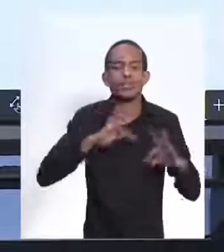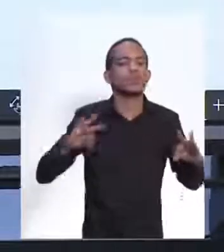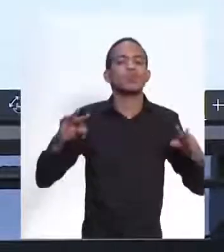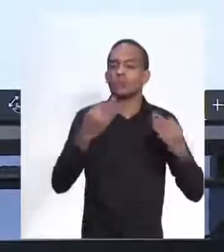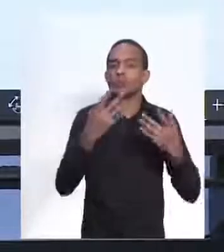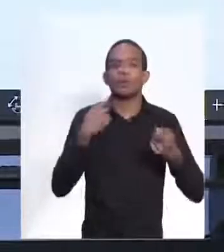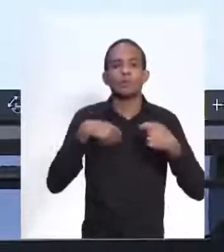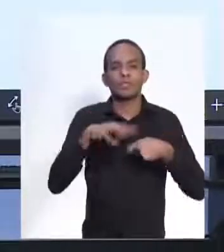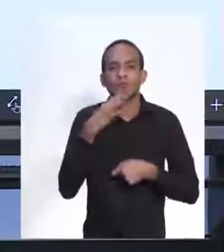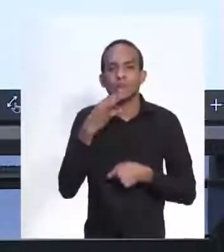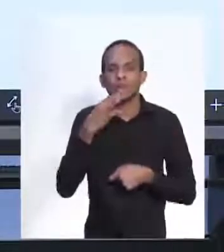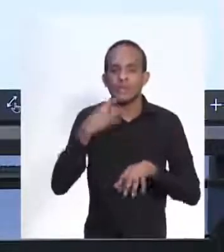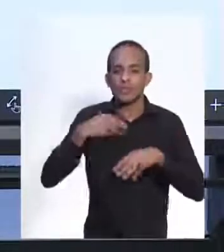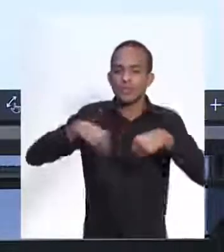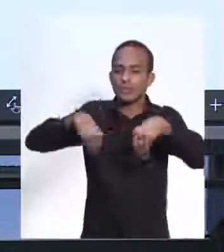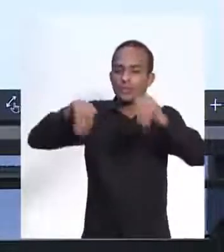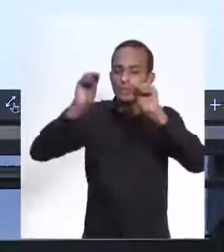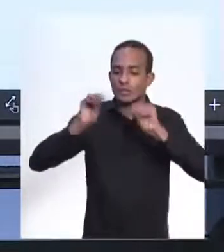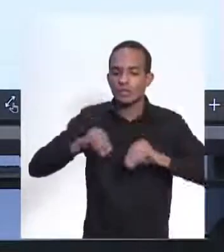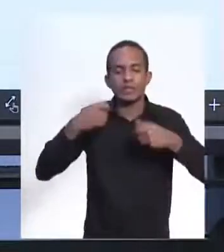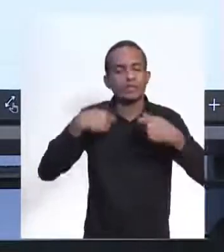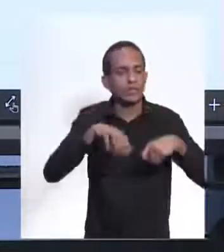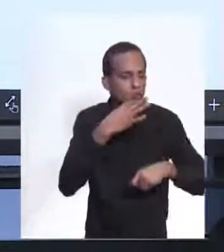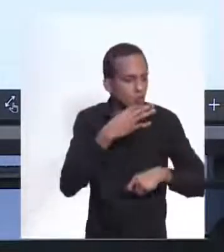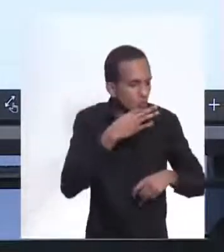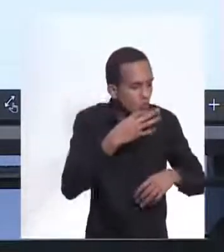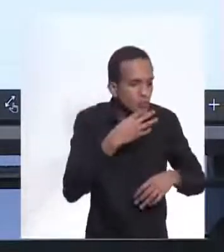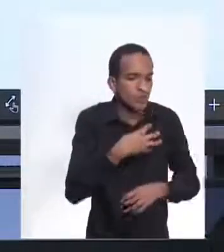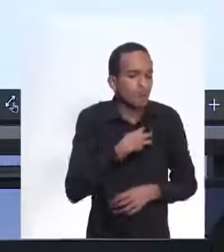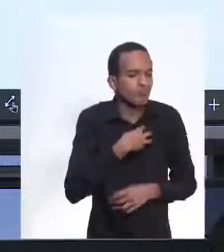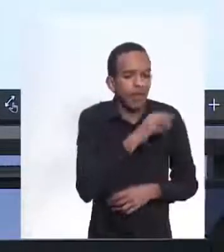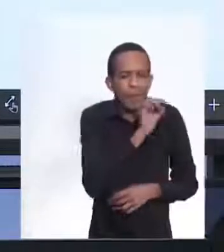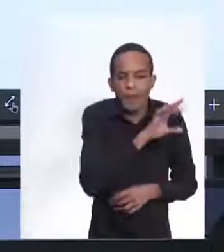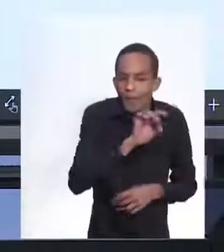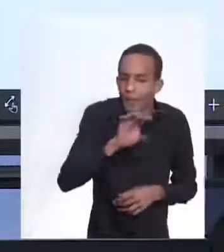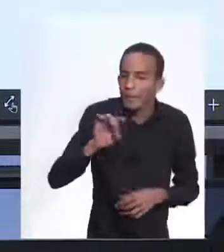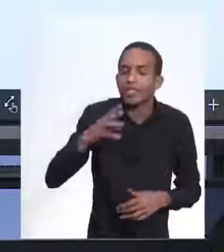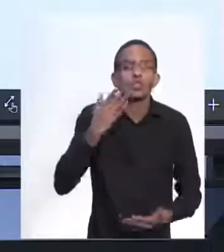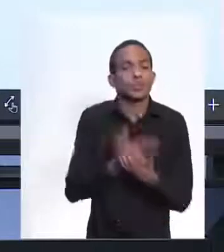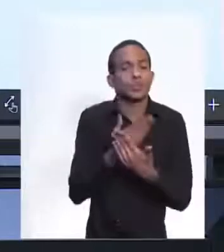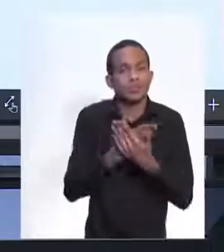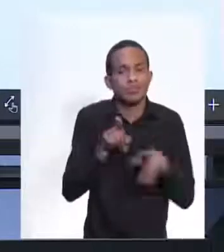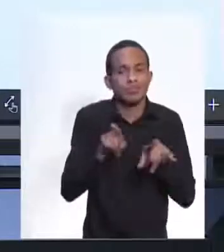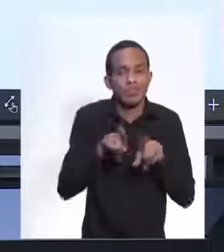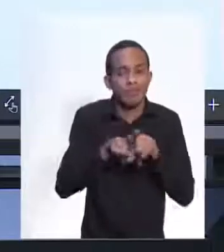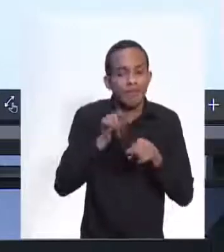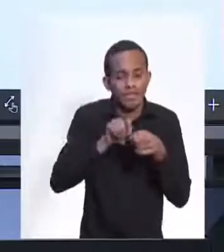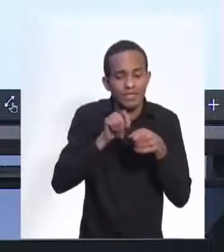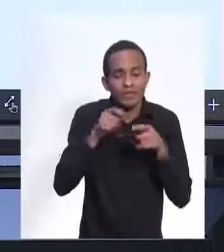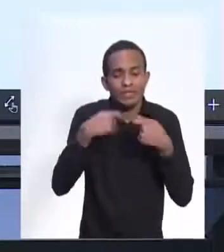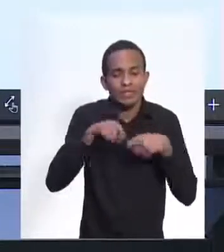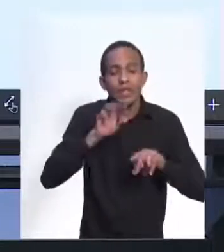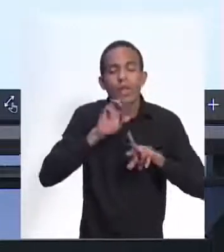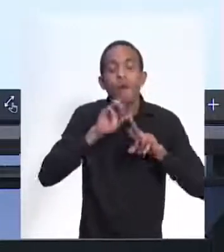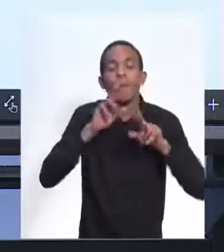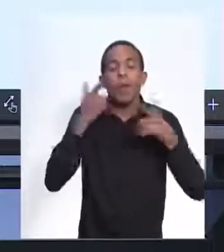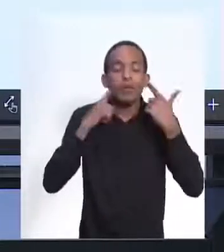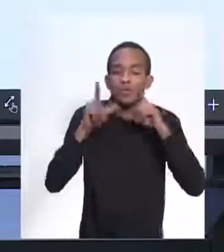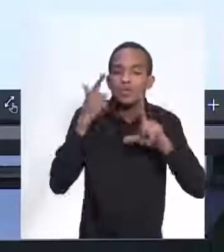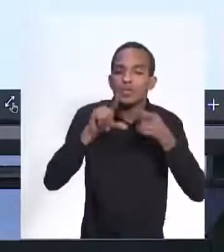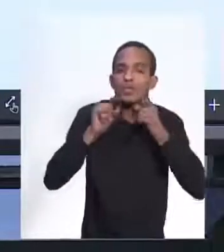tudo, eu tenho que conhecer todos os tecidos, tenho que conhecer os traços de personalidade, isso é um estudo também que a gente tem que fazer para